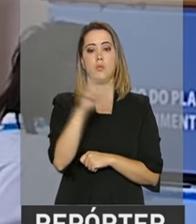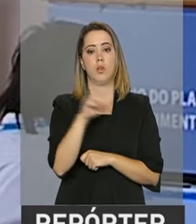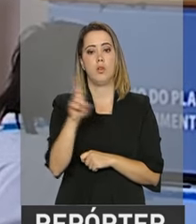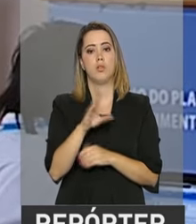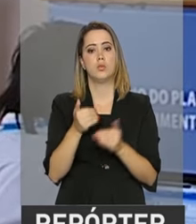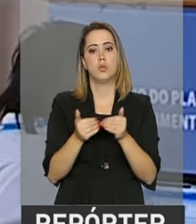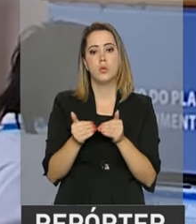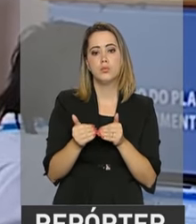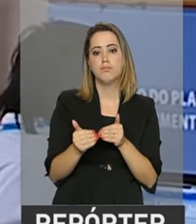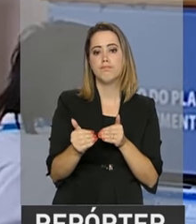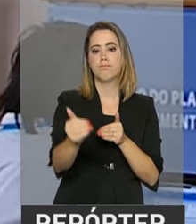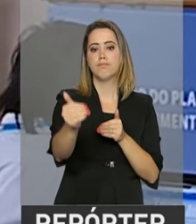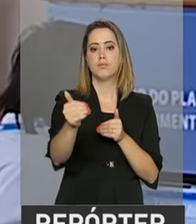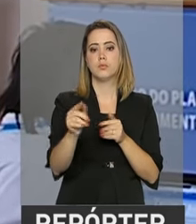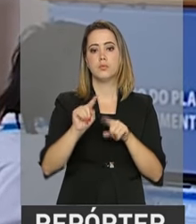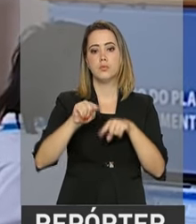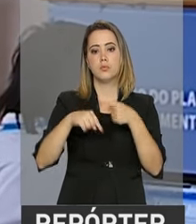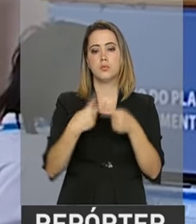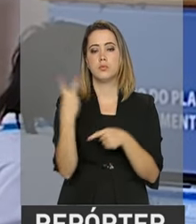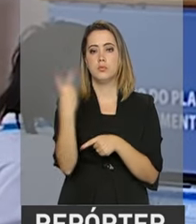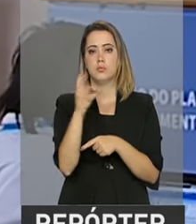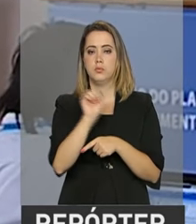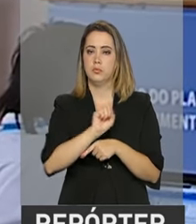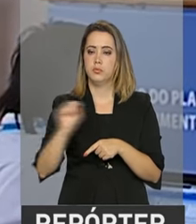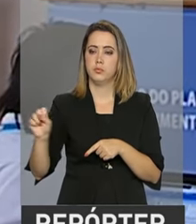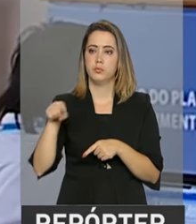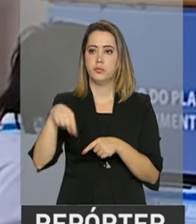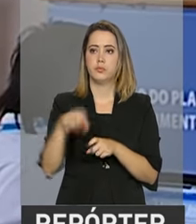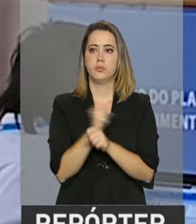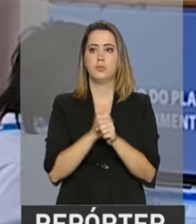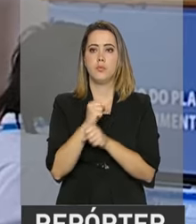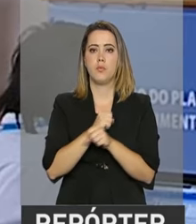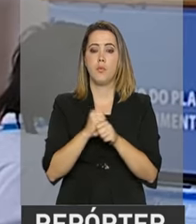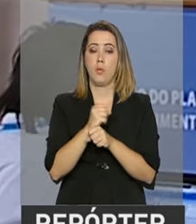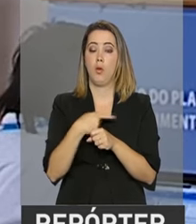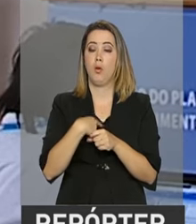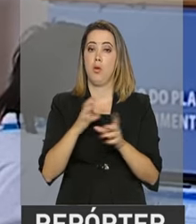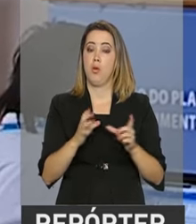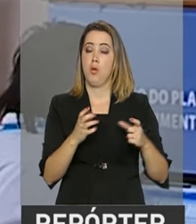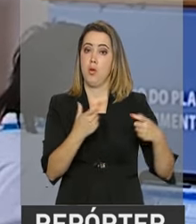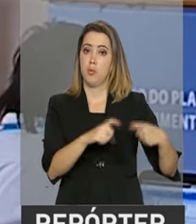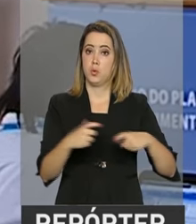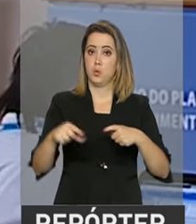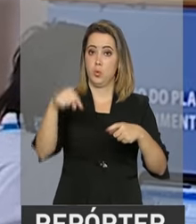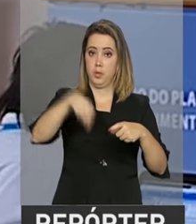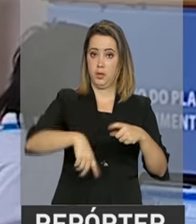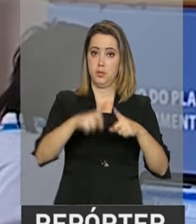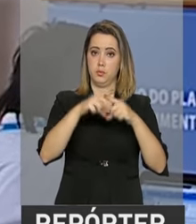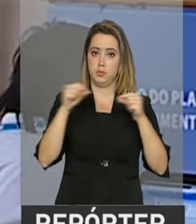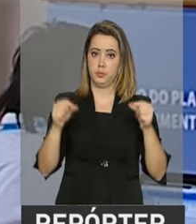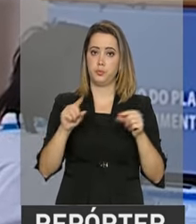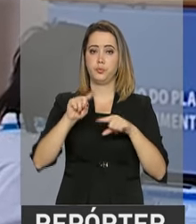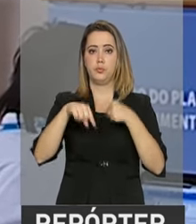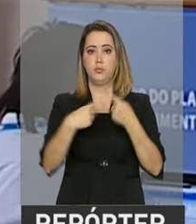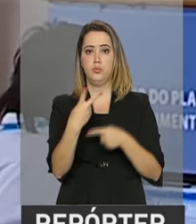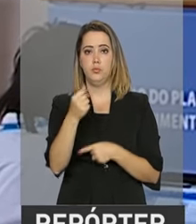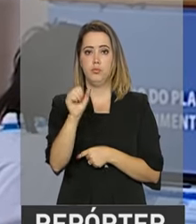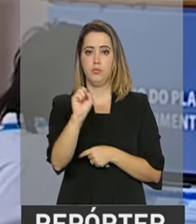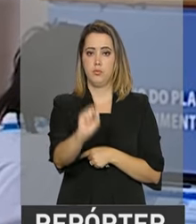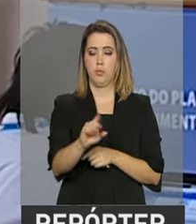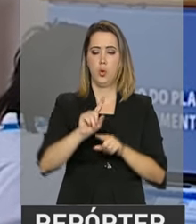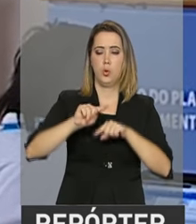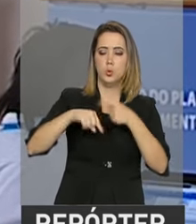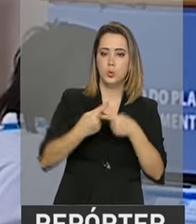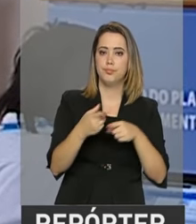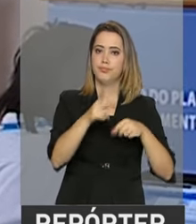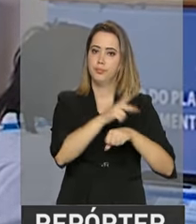deve começar a valer a partir do segundo semestre deste ano para os órgãos que estão aqui em Brasília e em 2018 para o